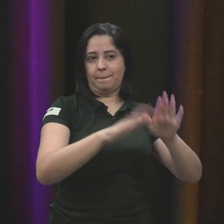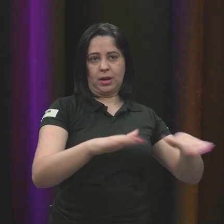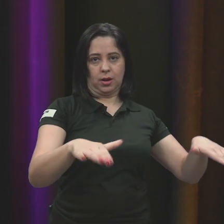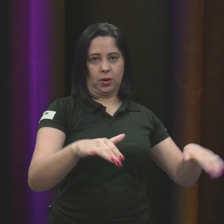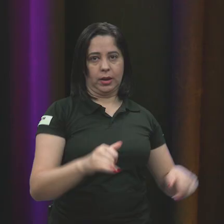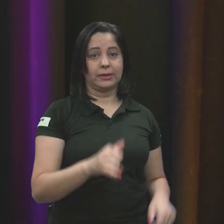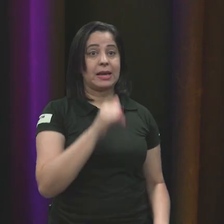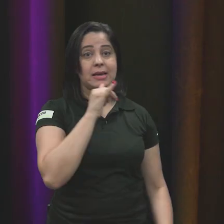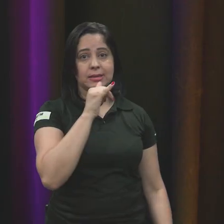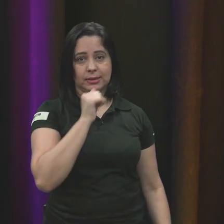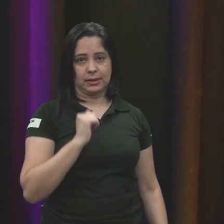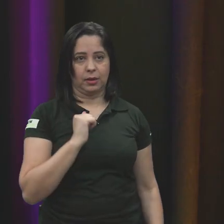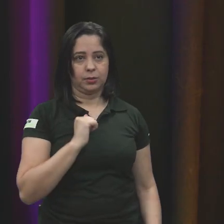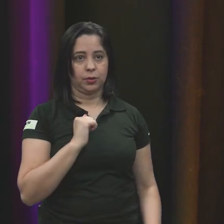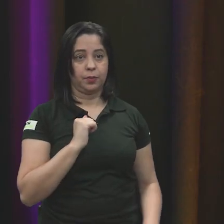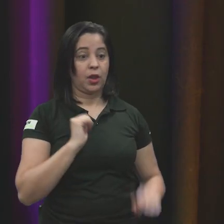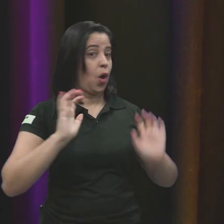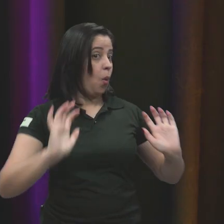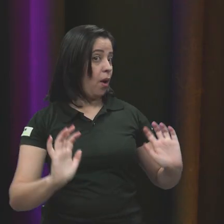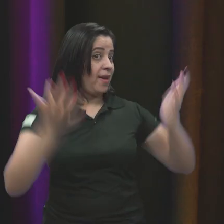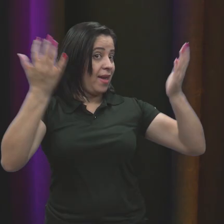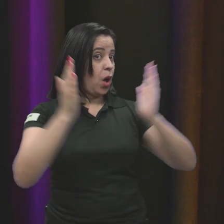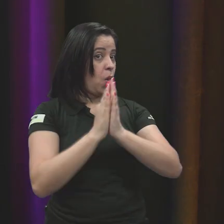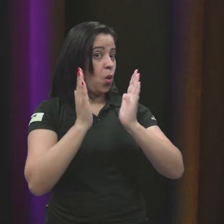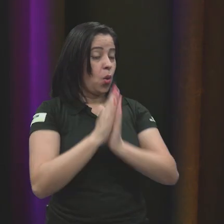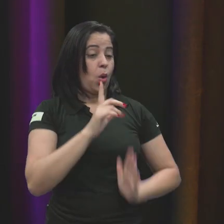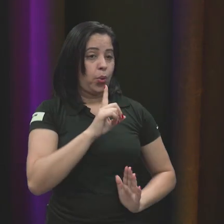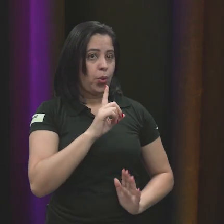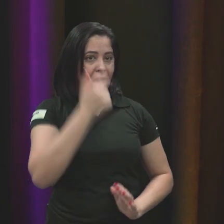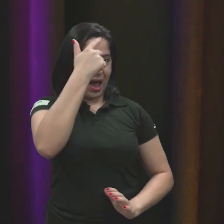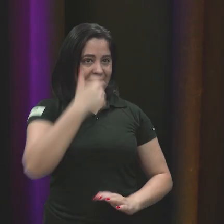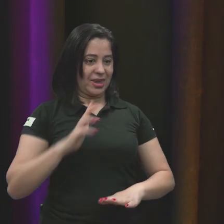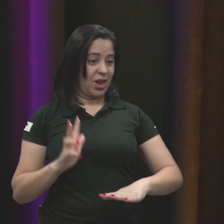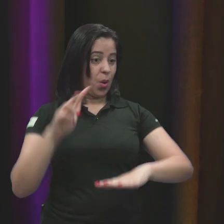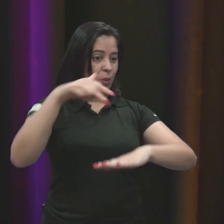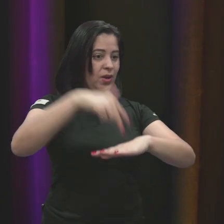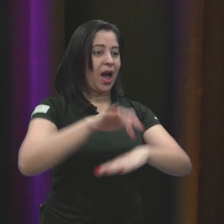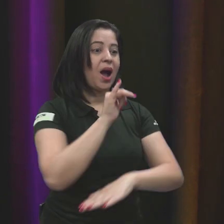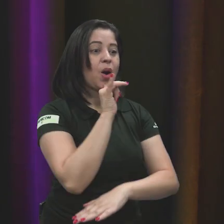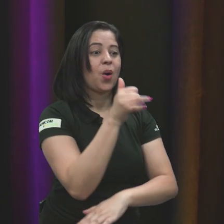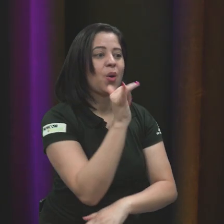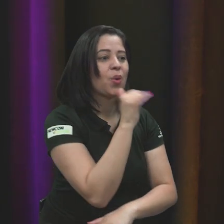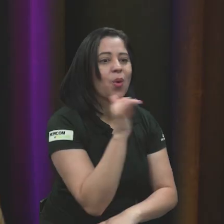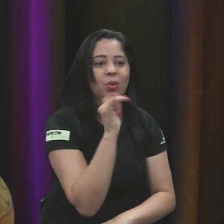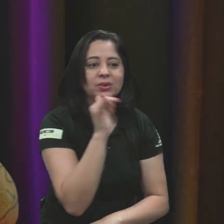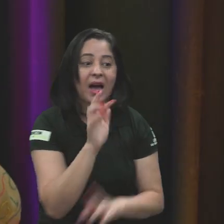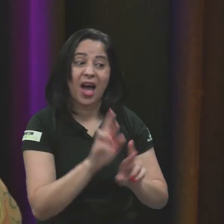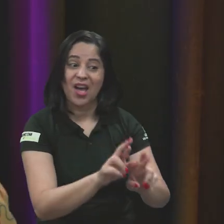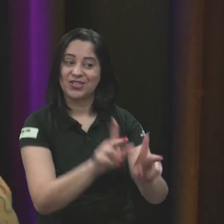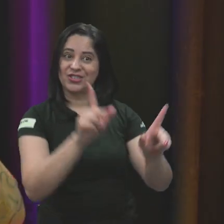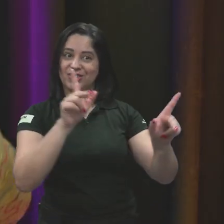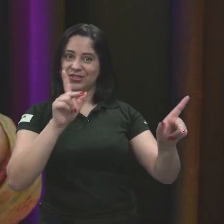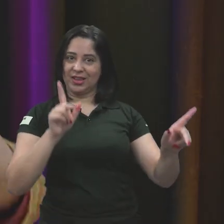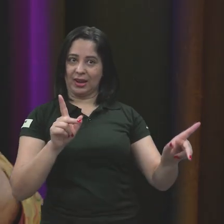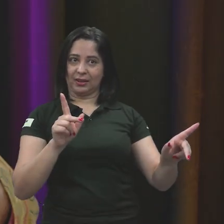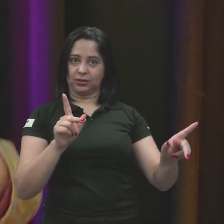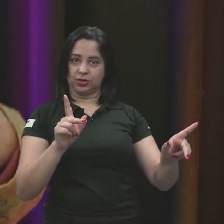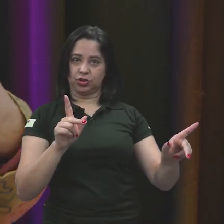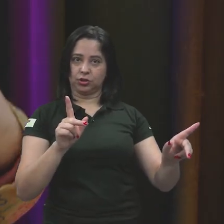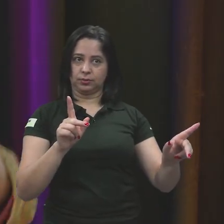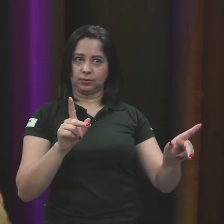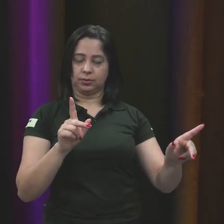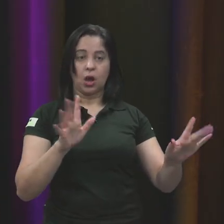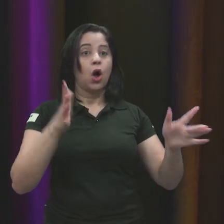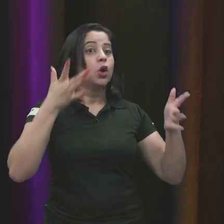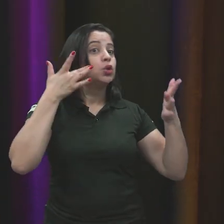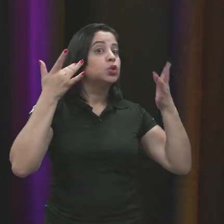você vai, por exemplo, eu vou no aniversário, eu vou lá contar uma história no aniversário, é um público diferente. Por exemplo, quando você vai num espetáculo, num teatro, que está todo